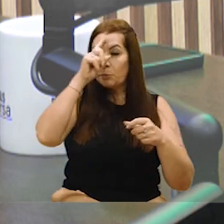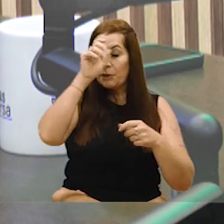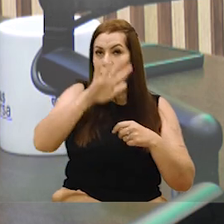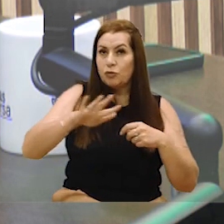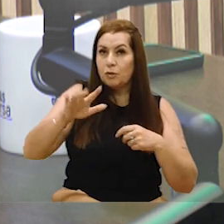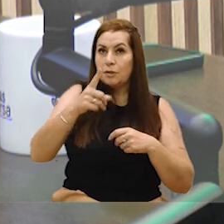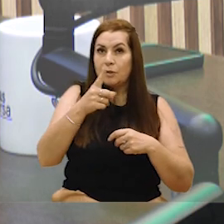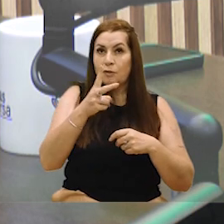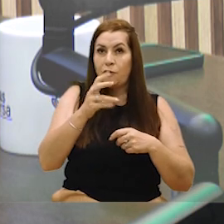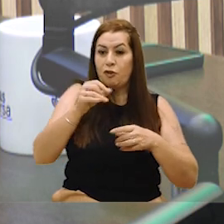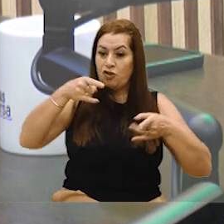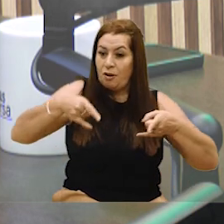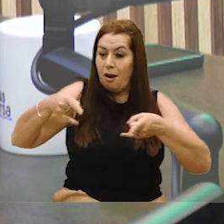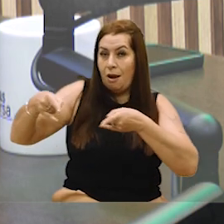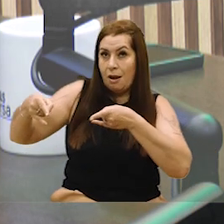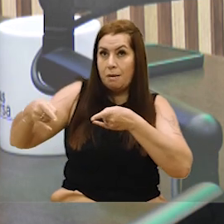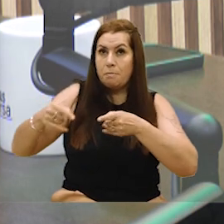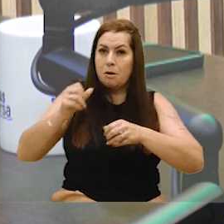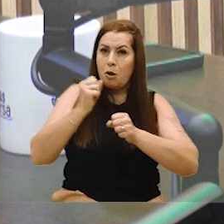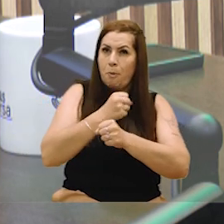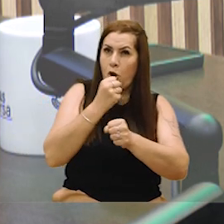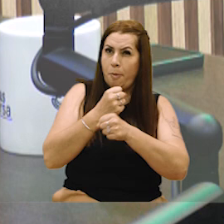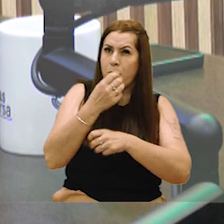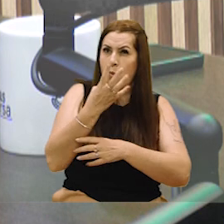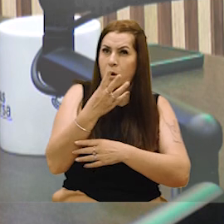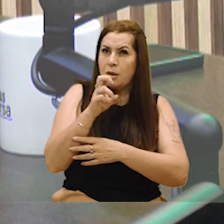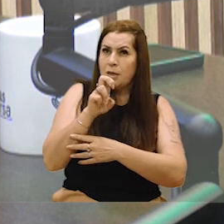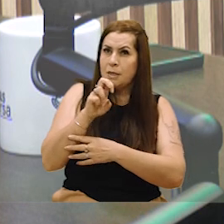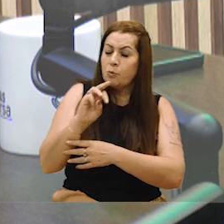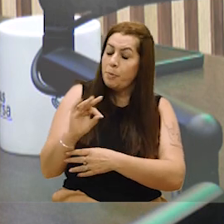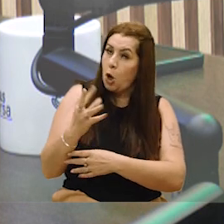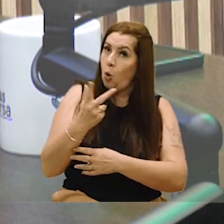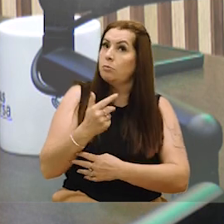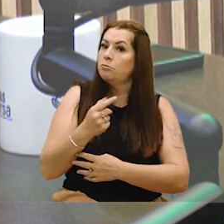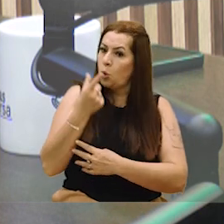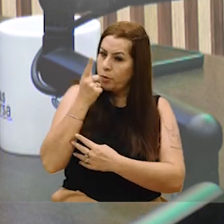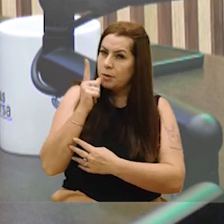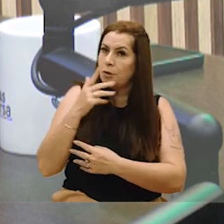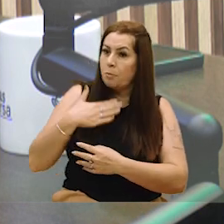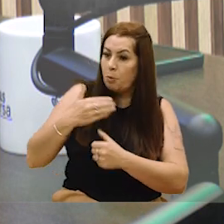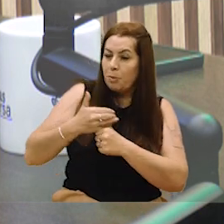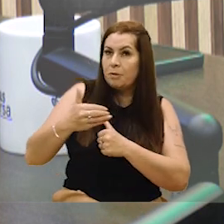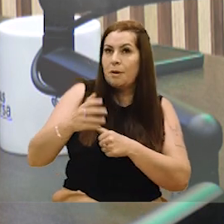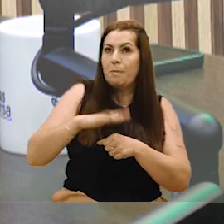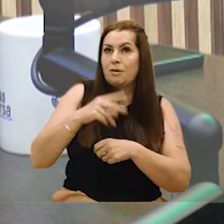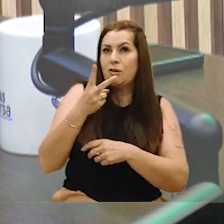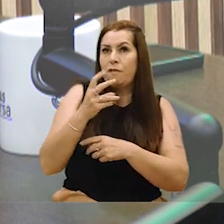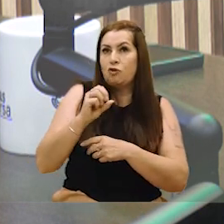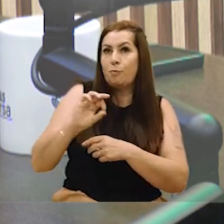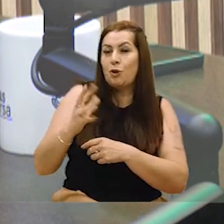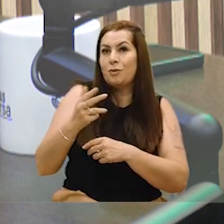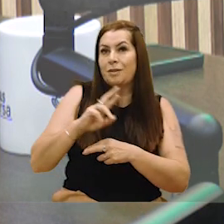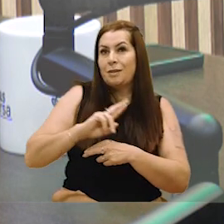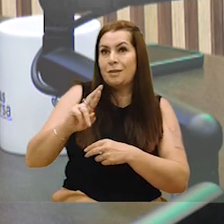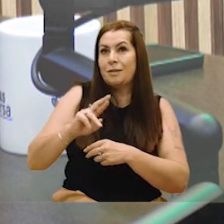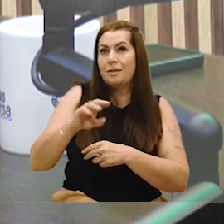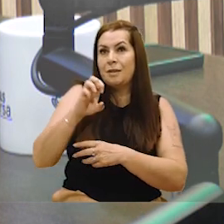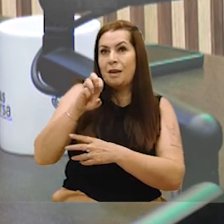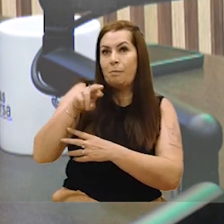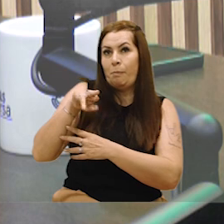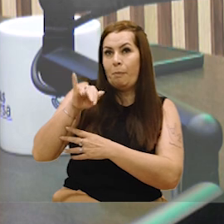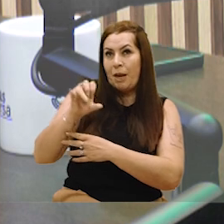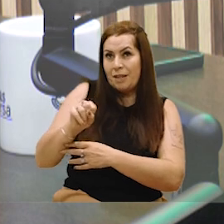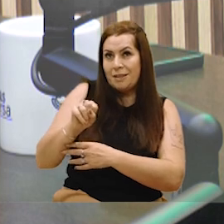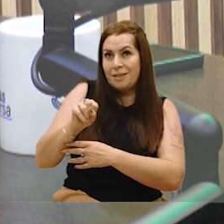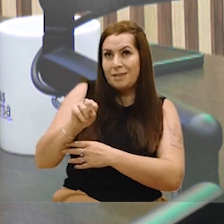Geral, 120 leitos, né, uma obra que custou 45 milhões. Nós conseguimos, no meu mandato, mais de 20 milhões de reais em emendas